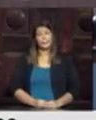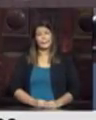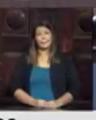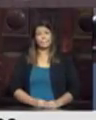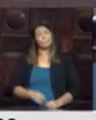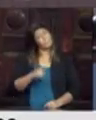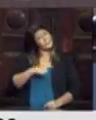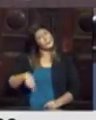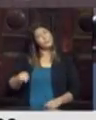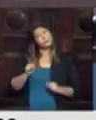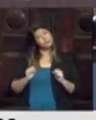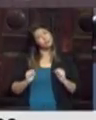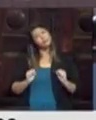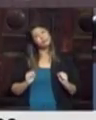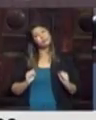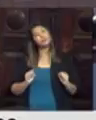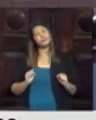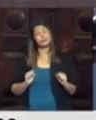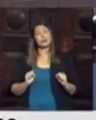poderíamos ter